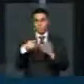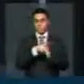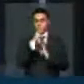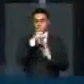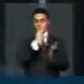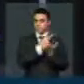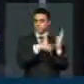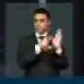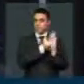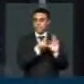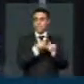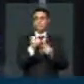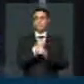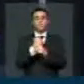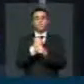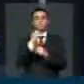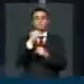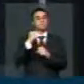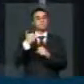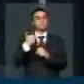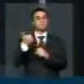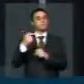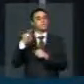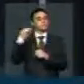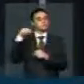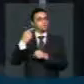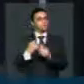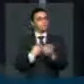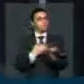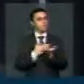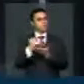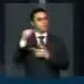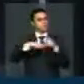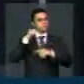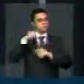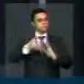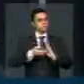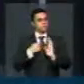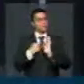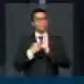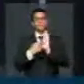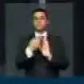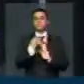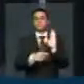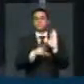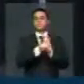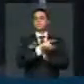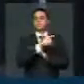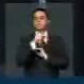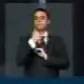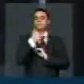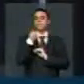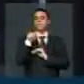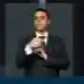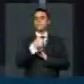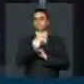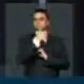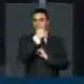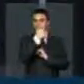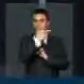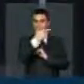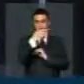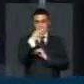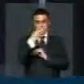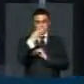ano 2011, logo no início do mandato, nessa casa, apresentei o projeto de lei 1230, que institui o Dia Nacional do